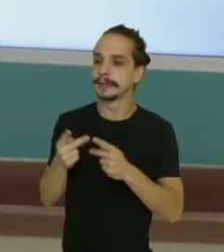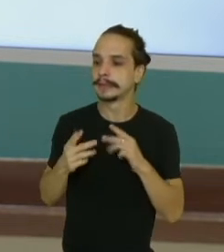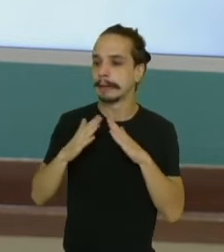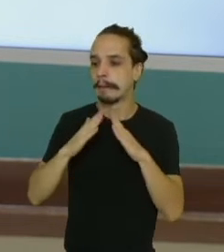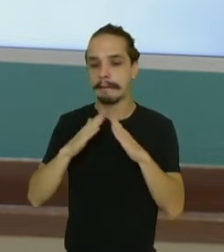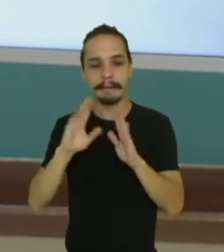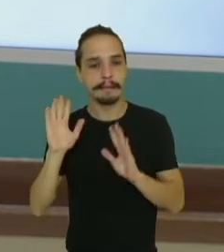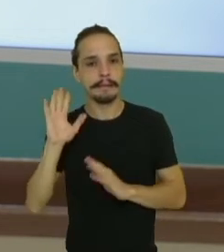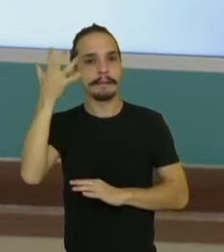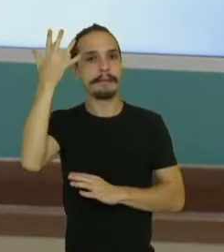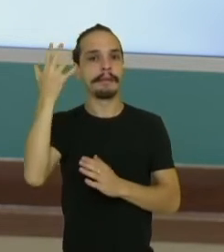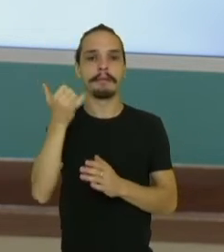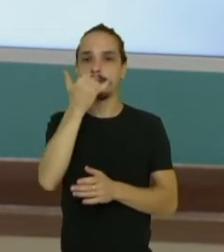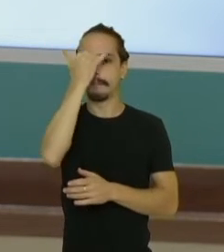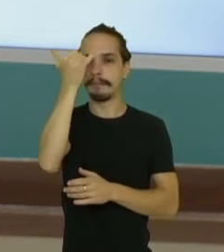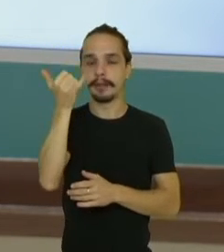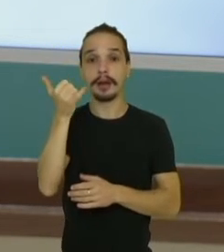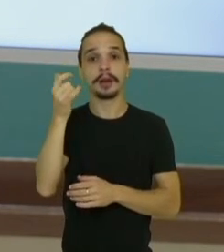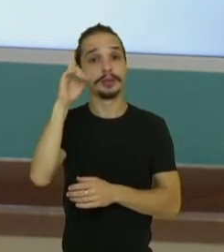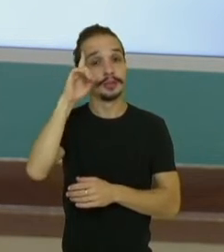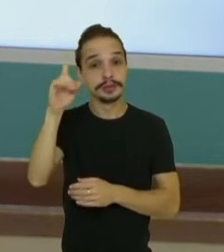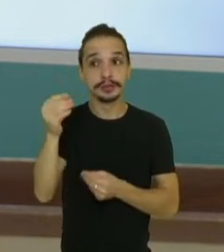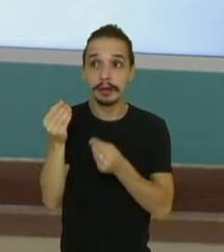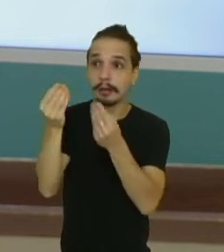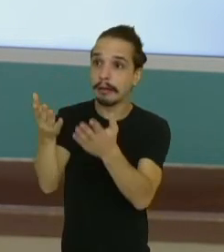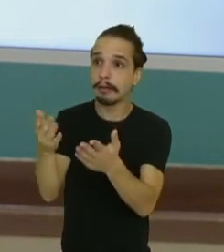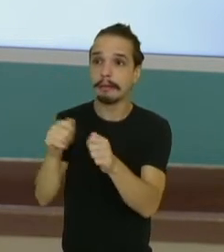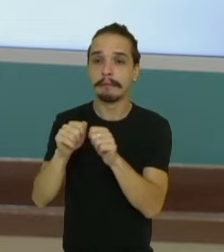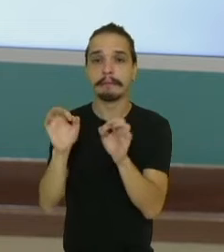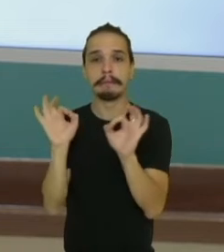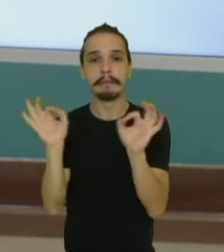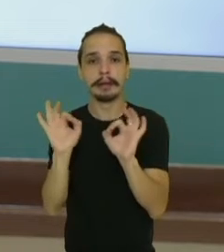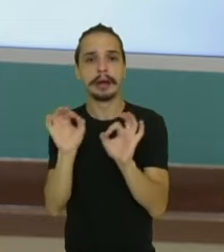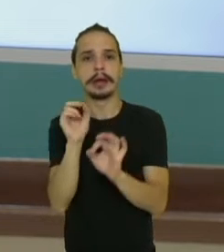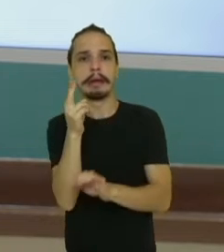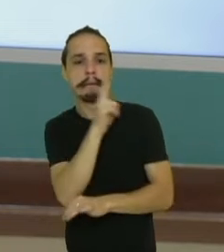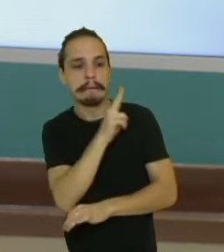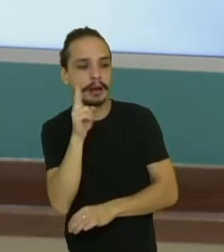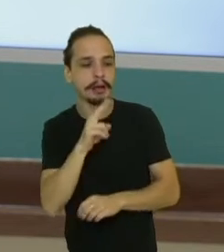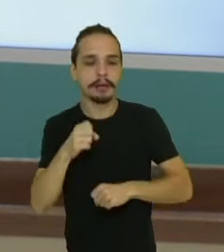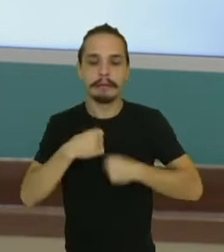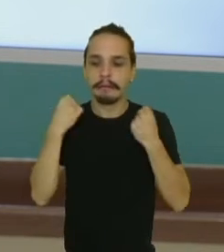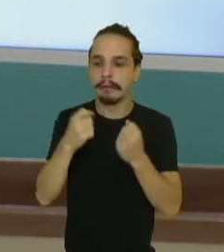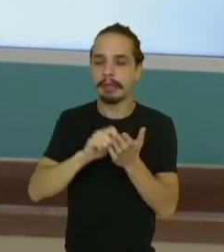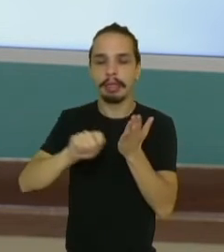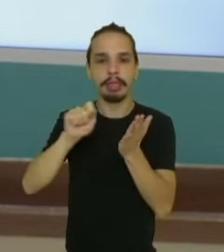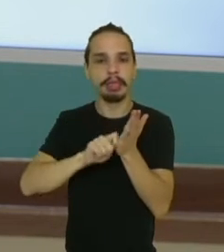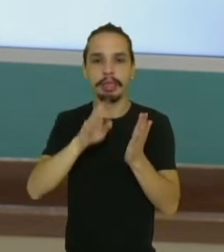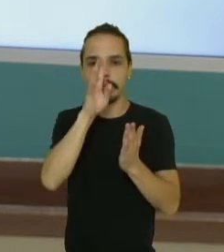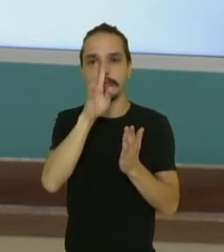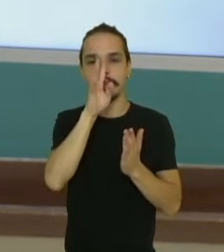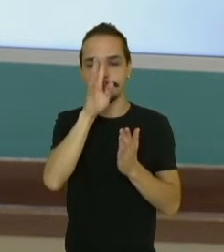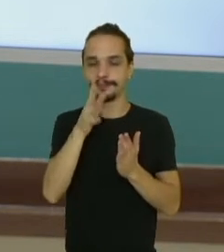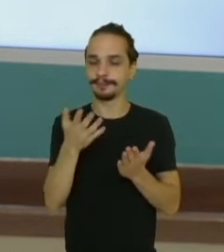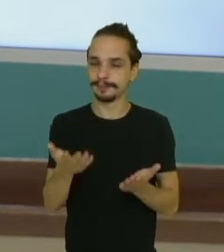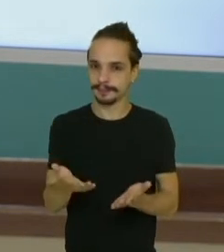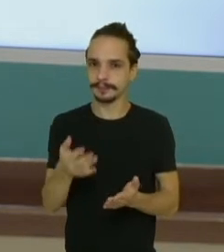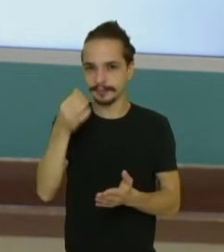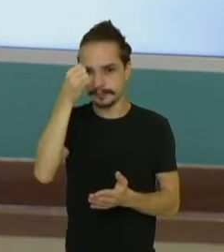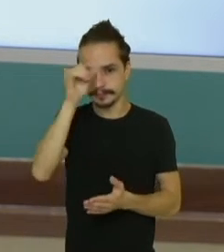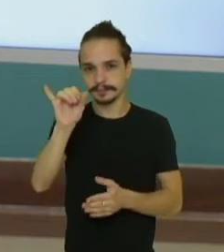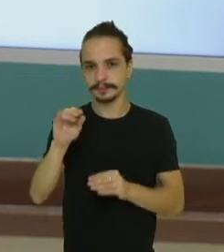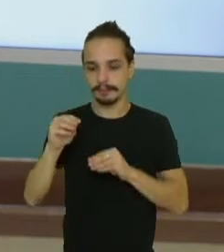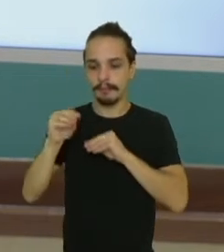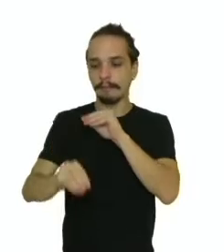em casa acontece um imprevisto chegou no dia de entregar a tarefa você não fez correndo não fez com qualidade então Evite a procrastinação